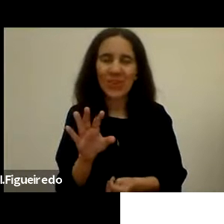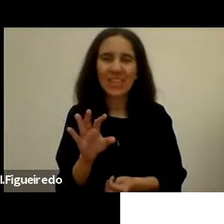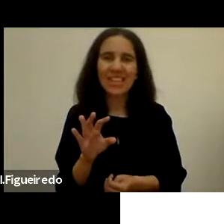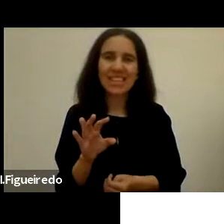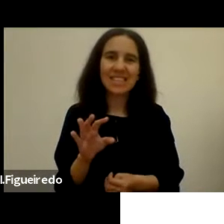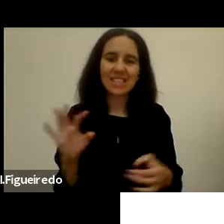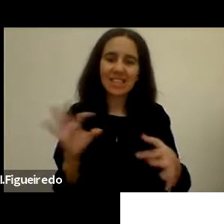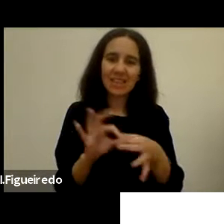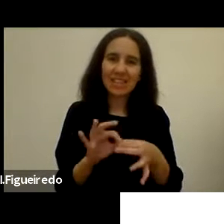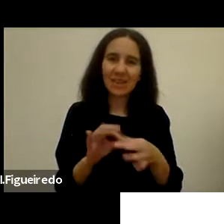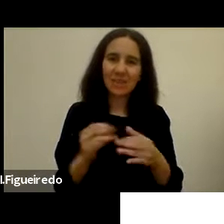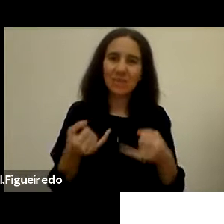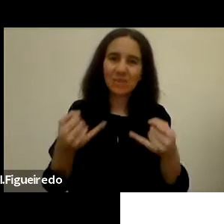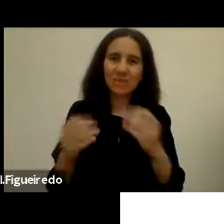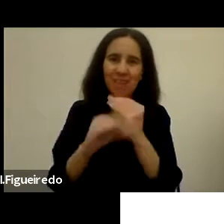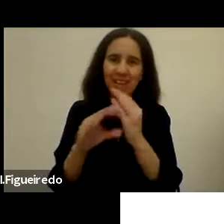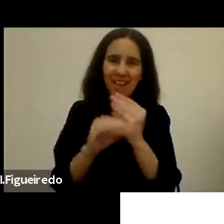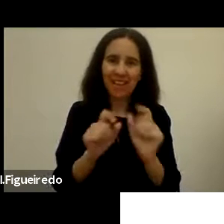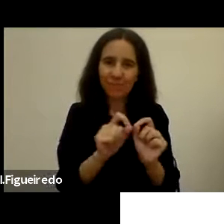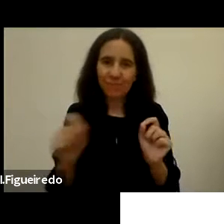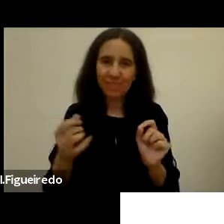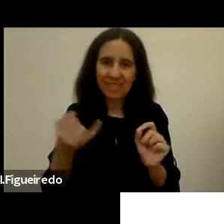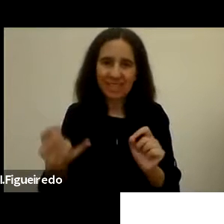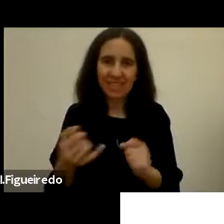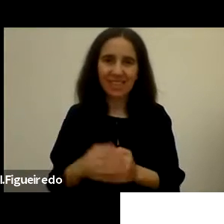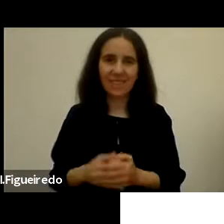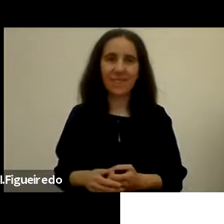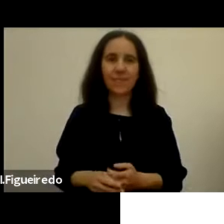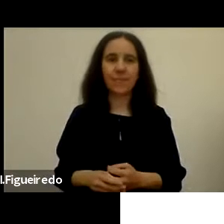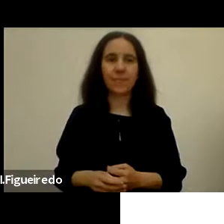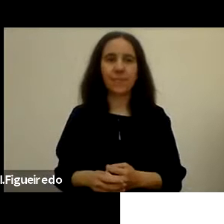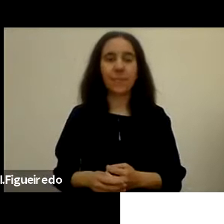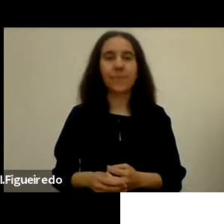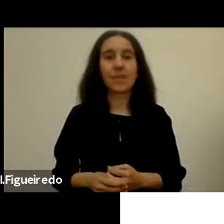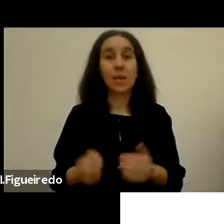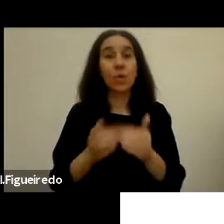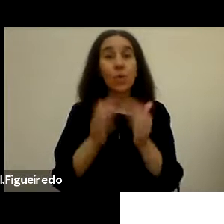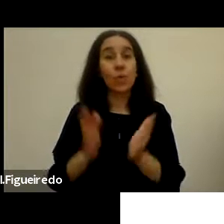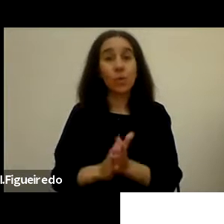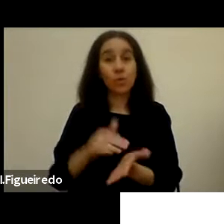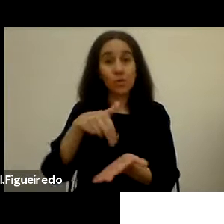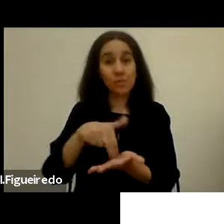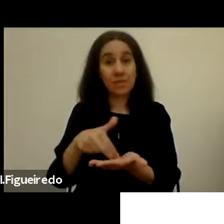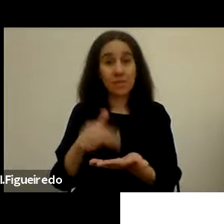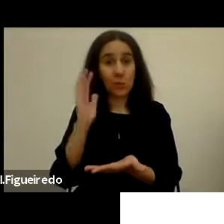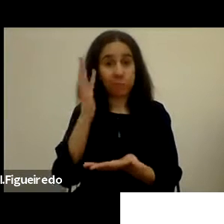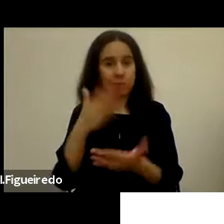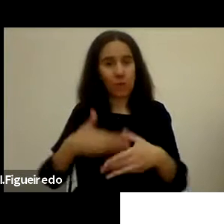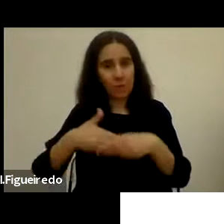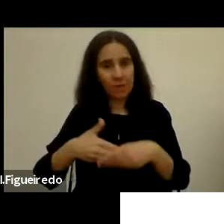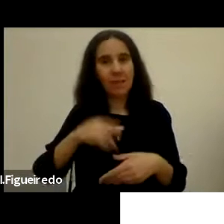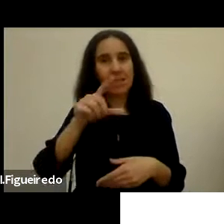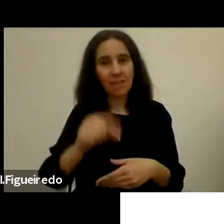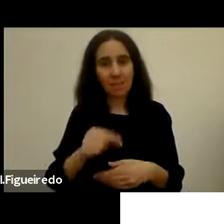para a ligação depois para o resto da conversa que vamos ter a seguir. Cumprimentar todos os presentes no painel, cumprimentar também